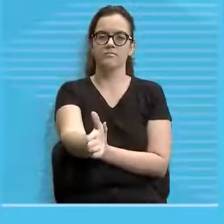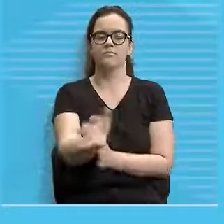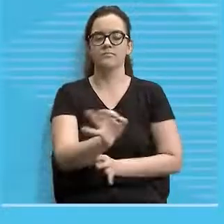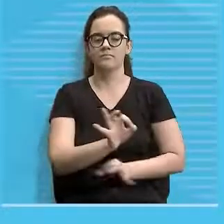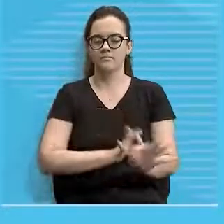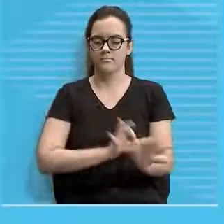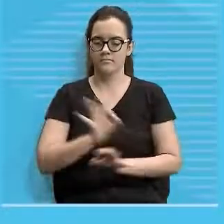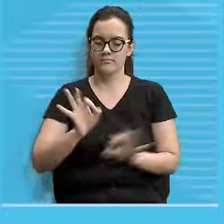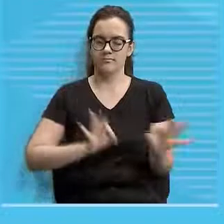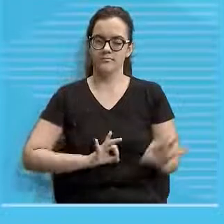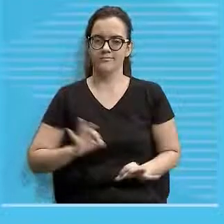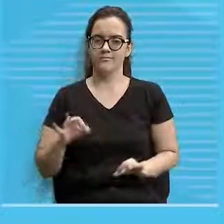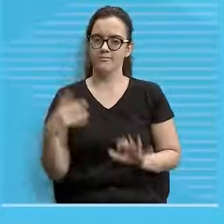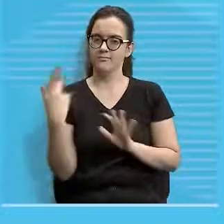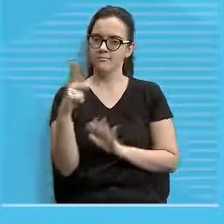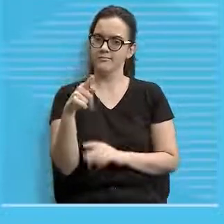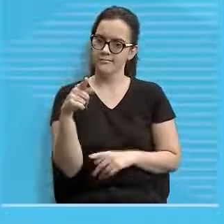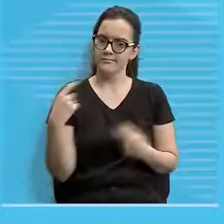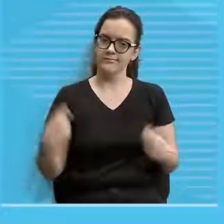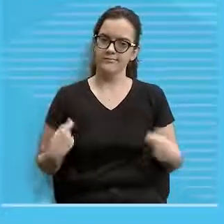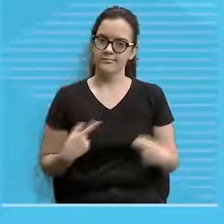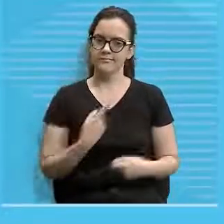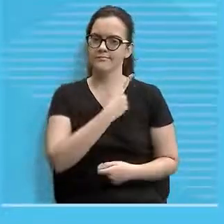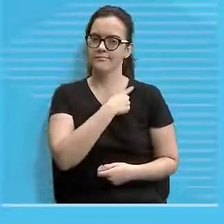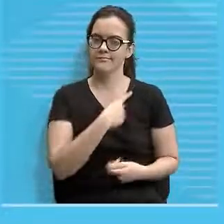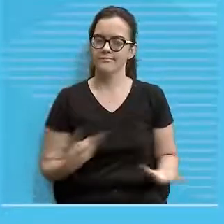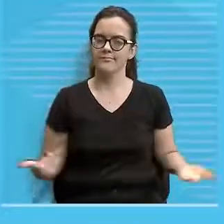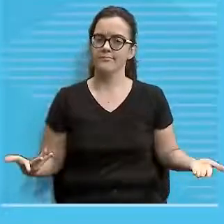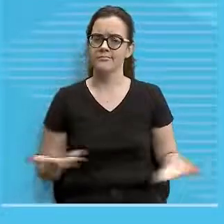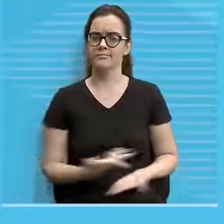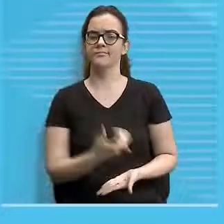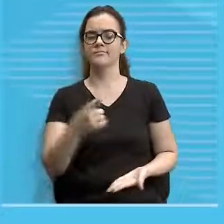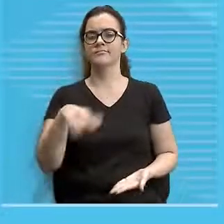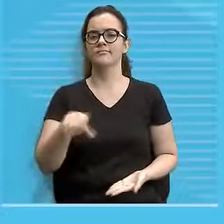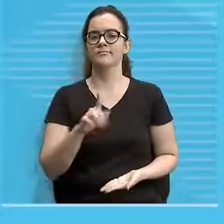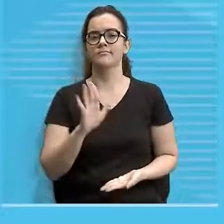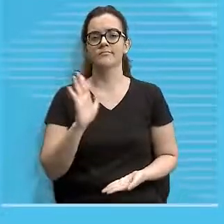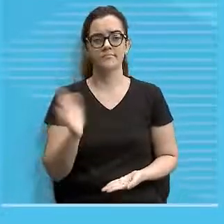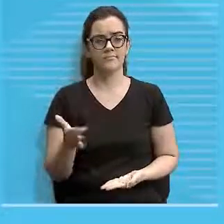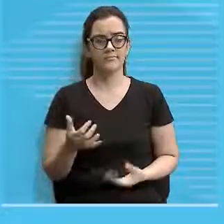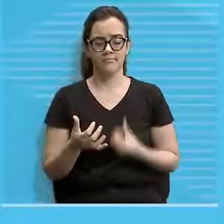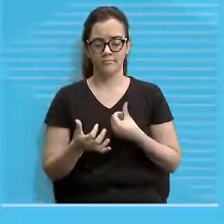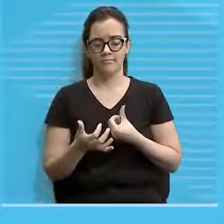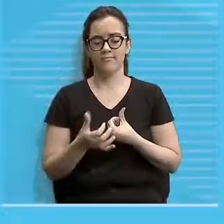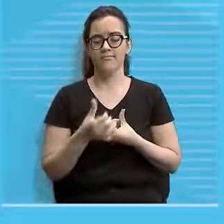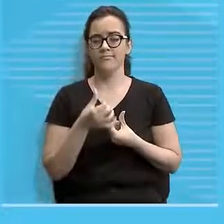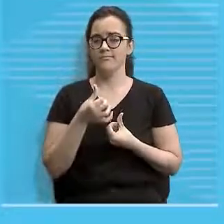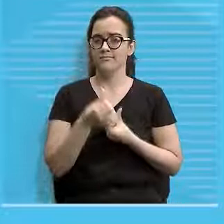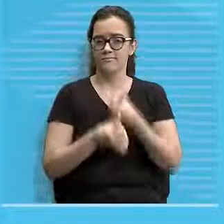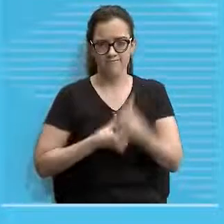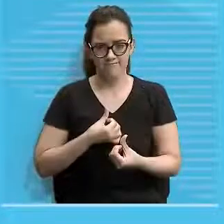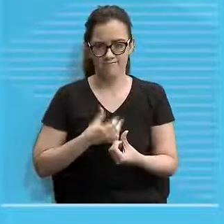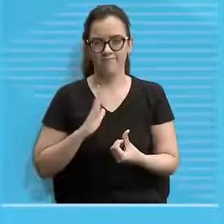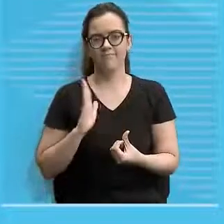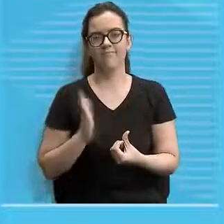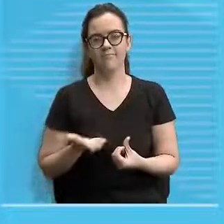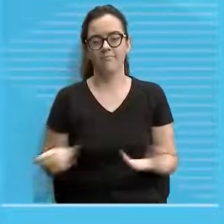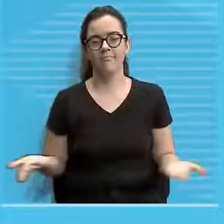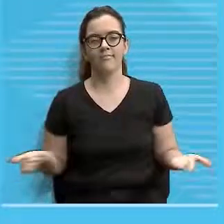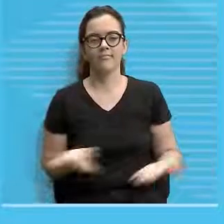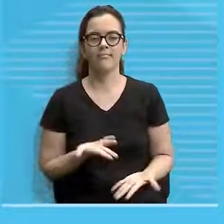Vocês estão aqui na primeira série do ensino médio, já no segundo semestre. Nós tivemos aqui uma aula